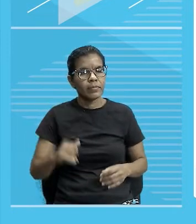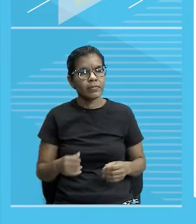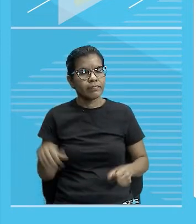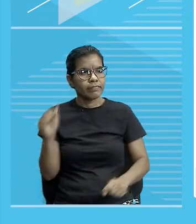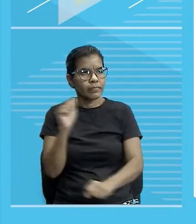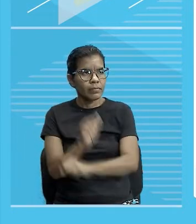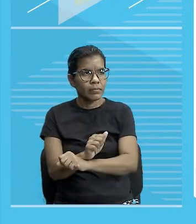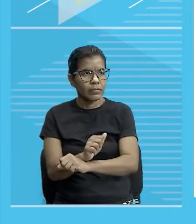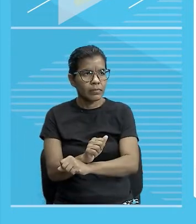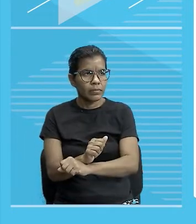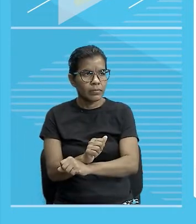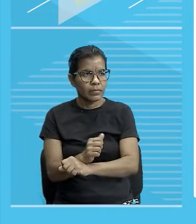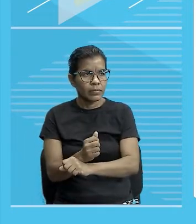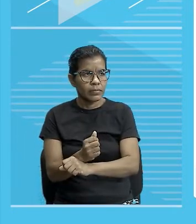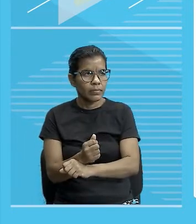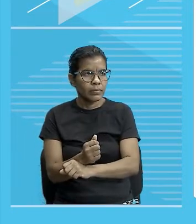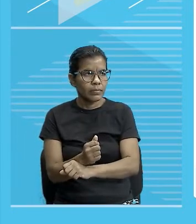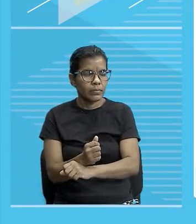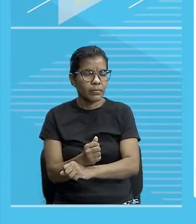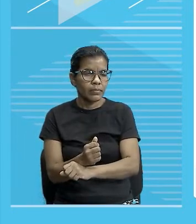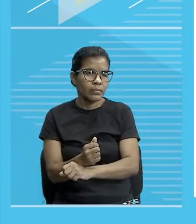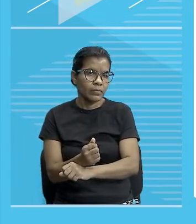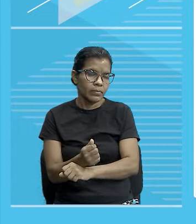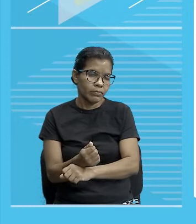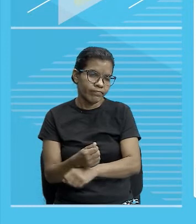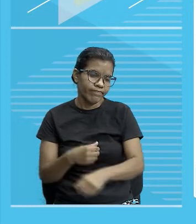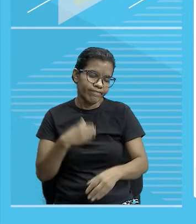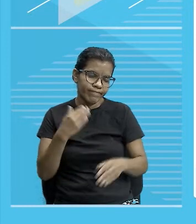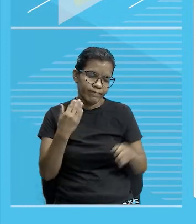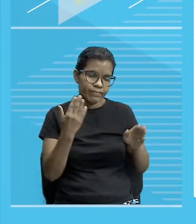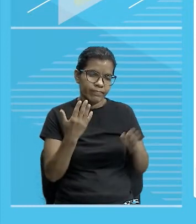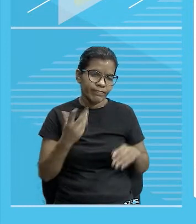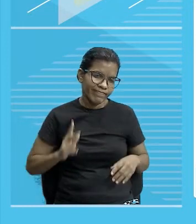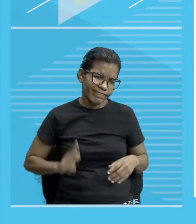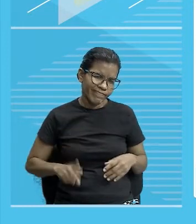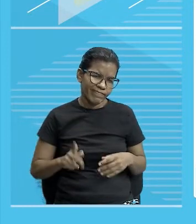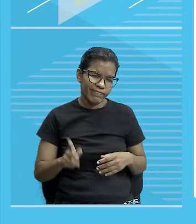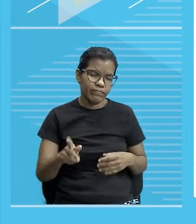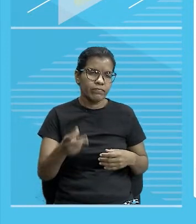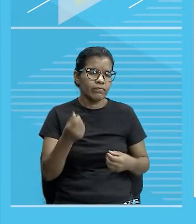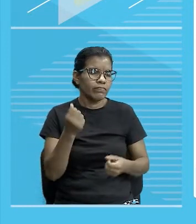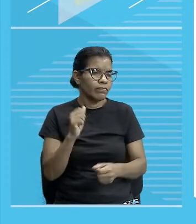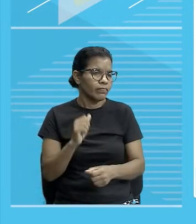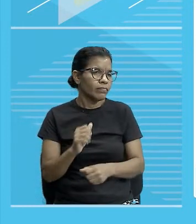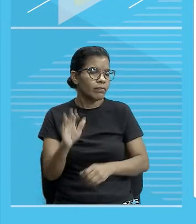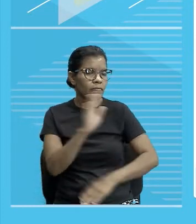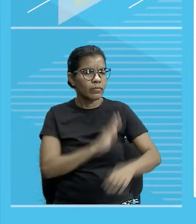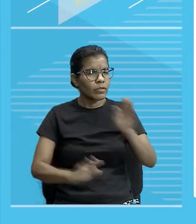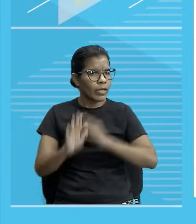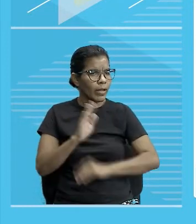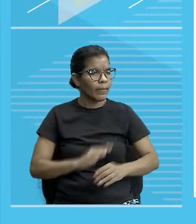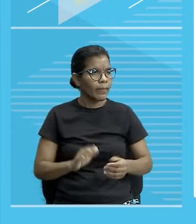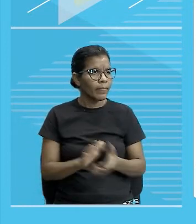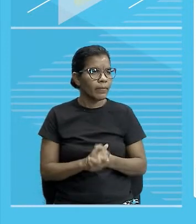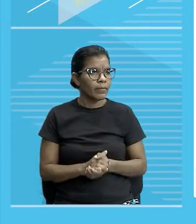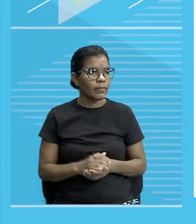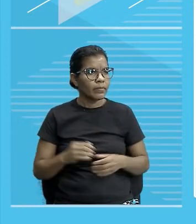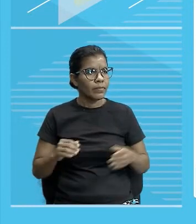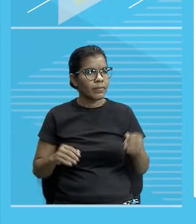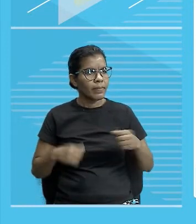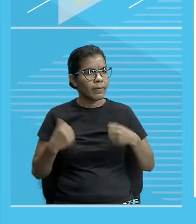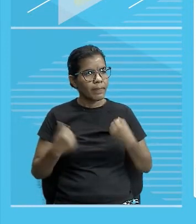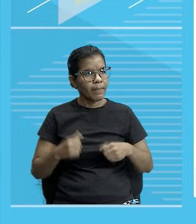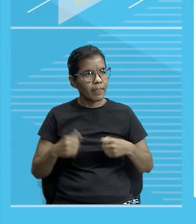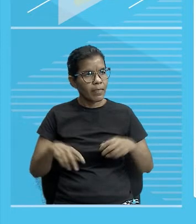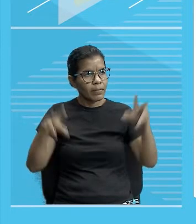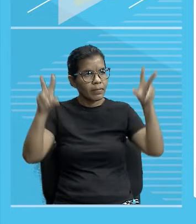paralisações ou espera em uma constante regularidade o nível operacional precisa